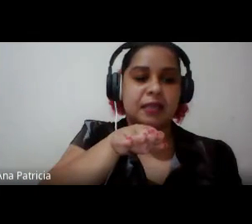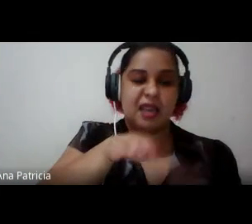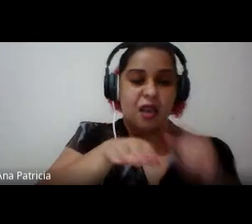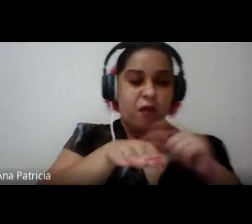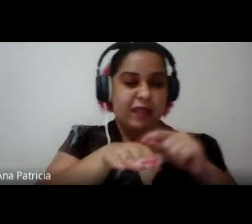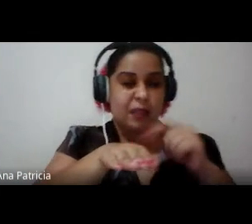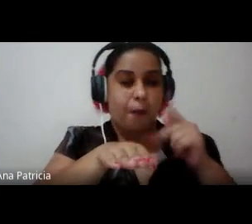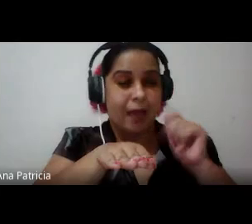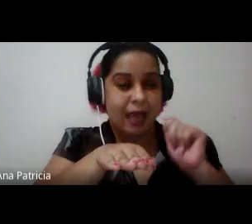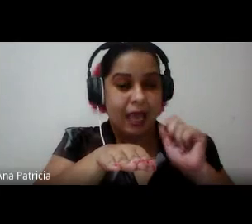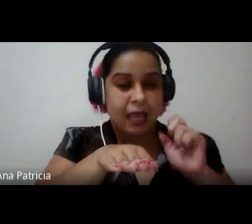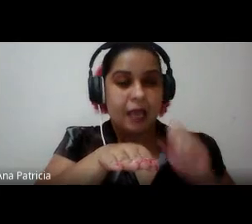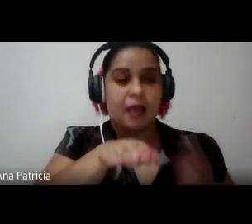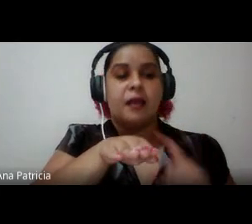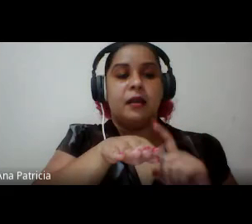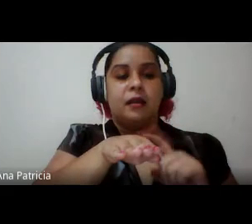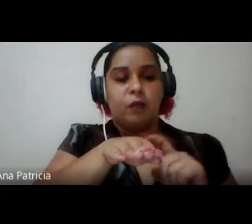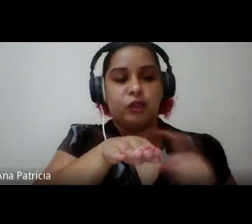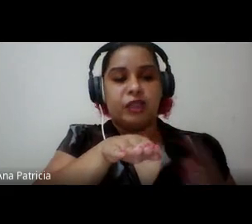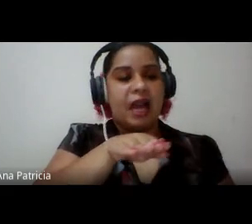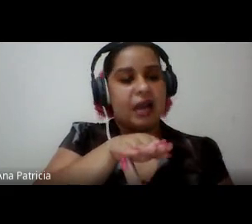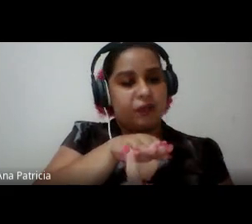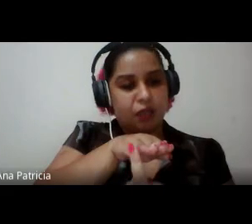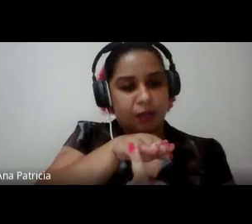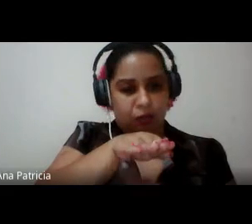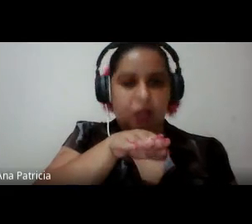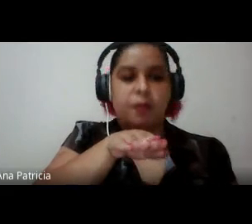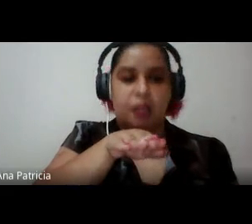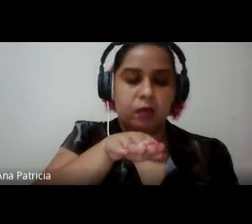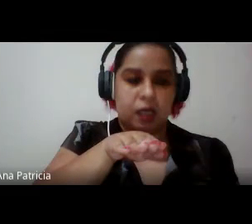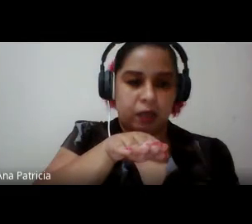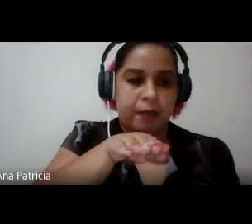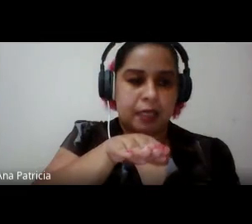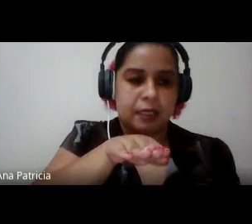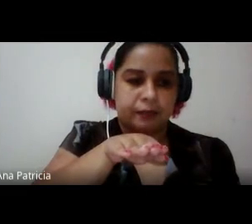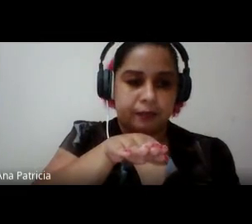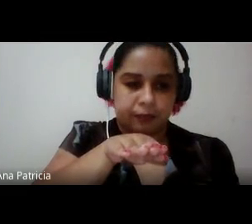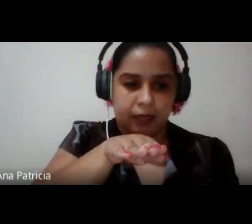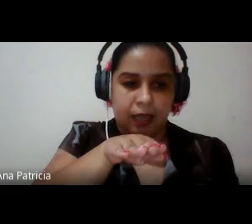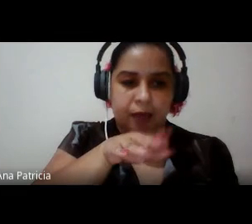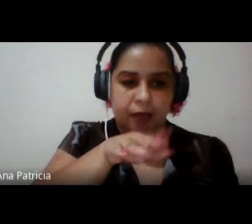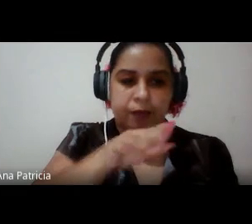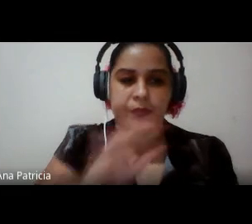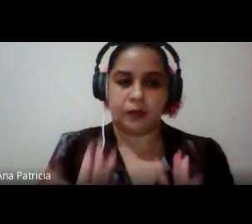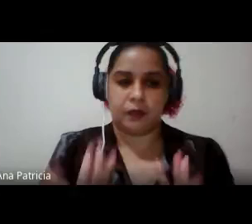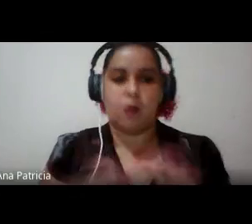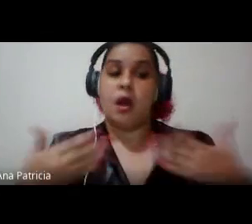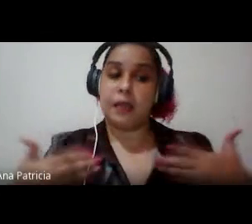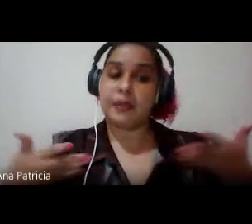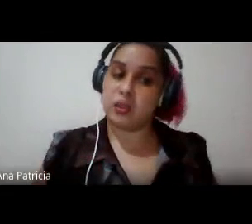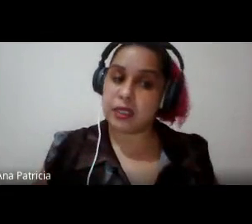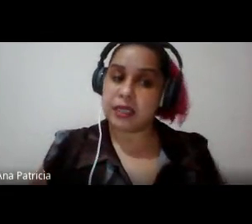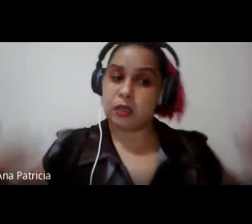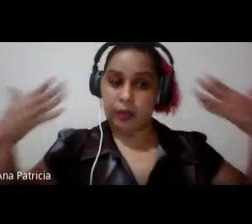mesa, eu vou fazer o pé, mostrar, aí vou dizer que eu bati o dedinho, o mindinho no cantinho da mesa, tá? Então, Libras